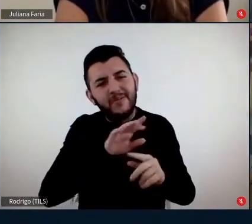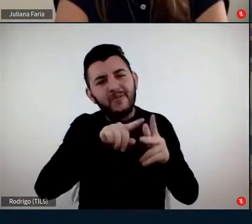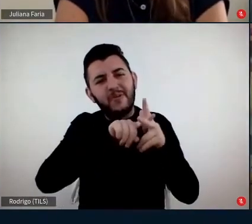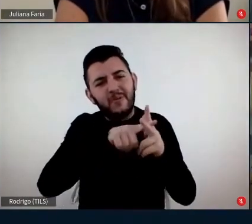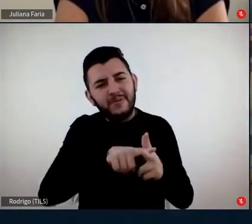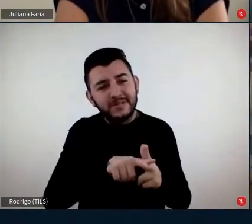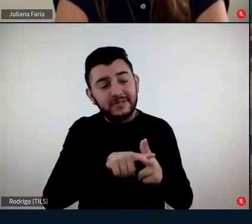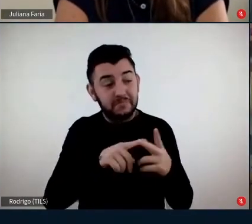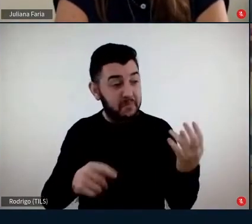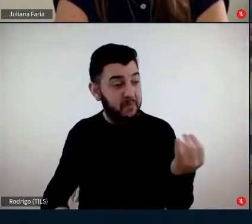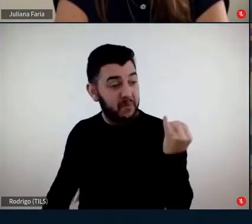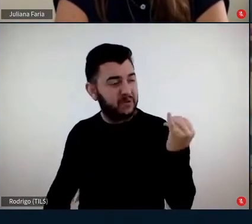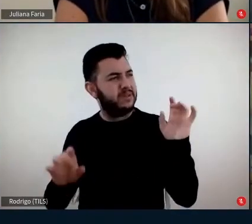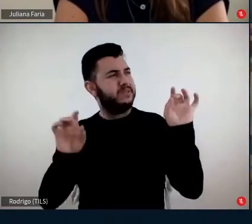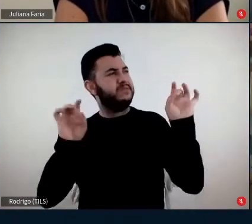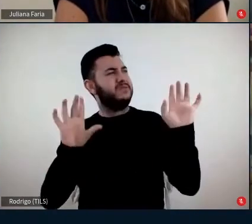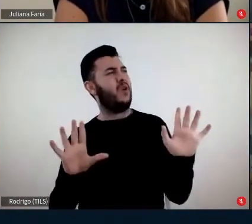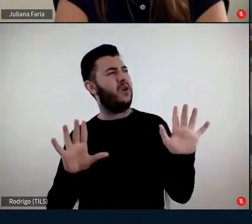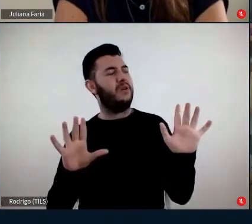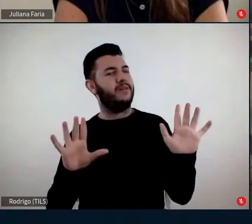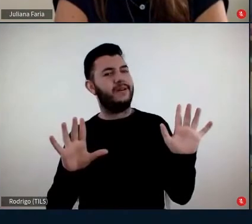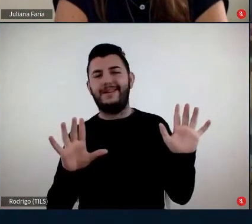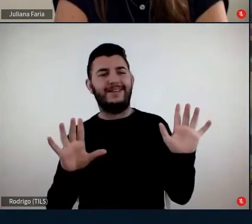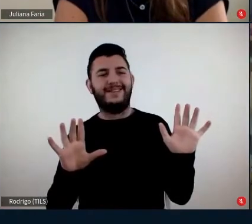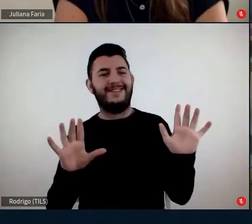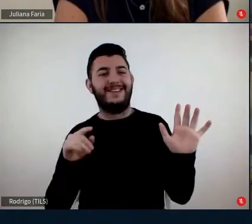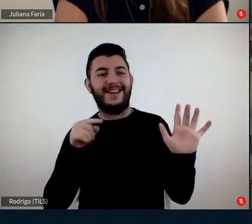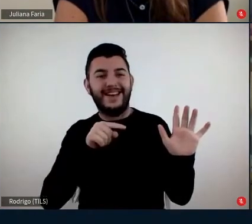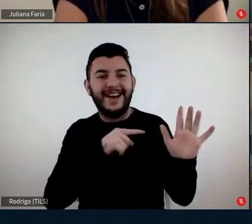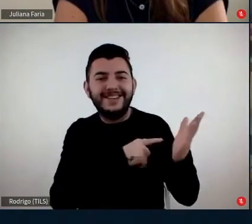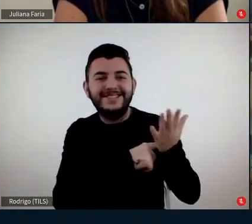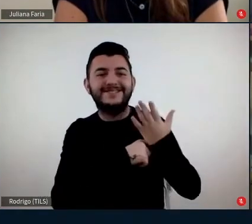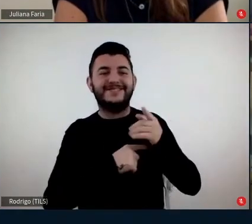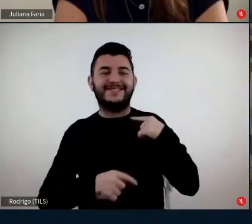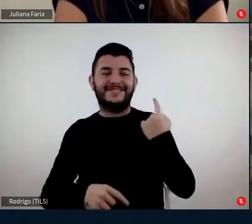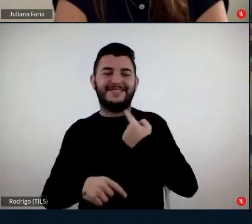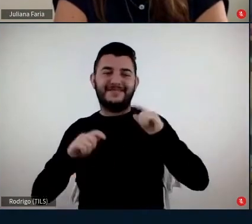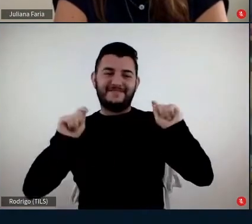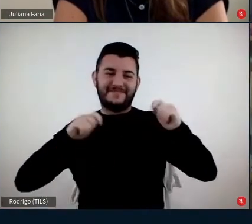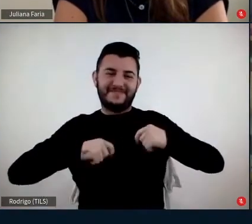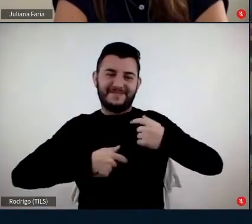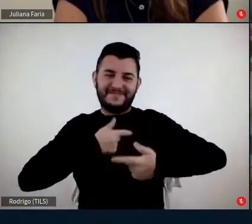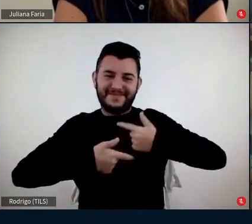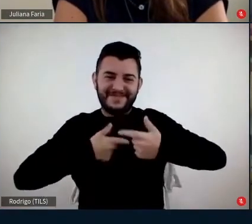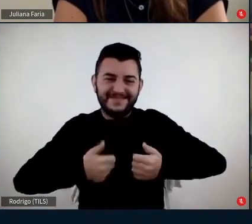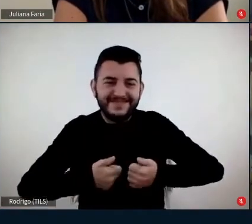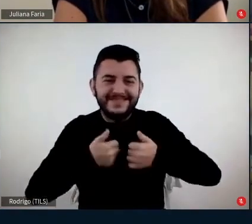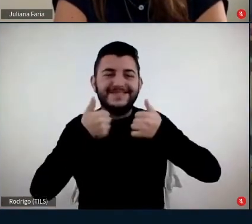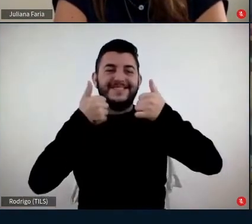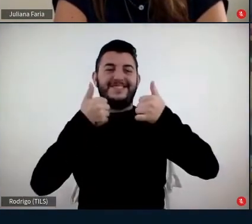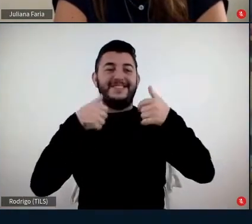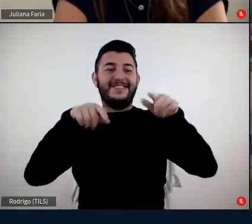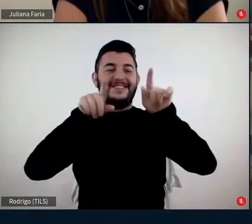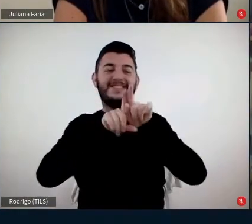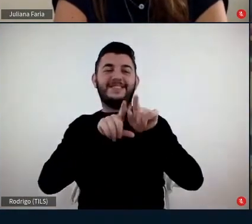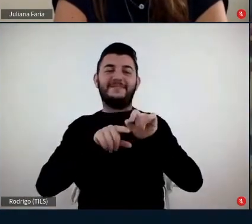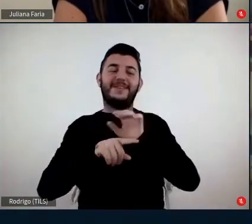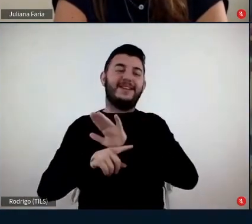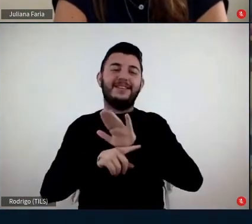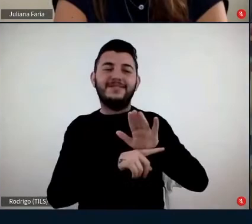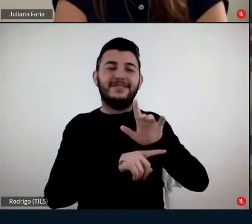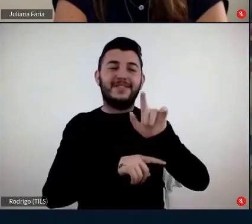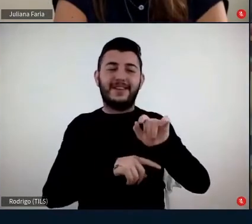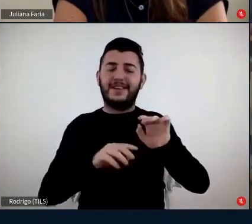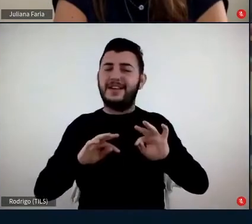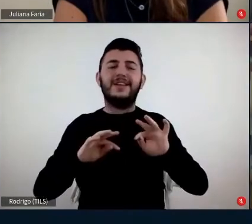mas eles também nos dão a possibilidade de ver como melhorar o nosso trabalho e torná-lo mais amplo para